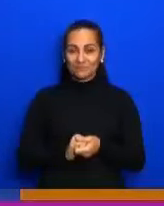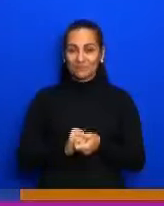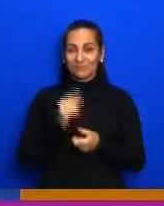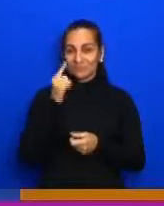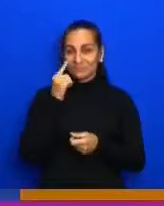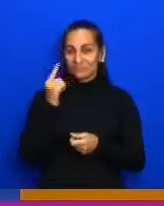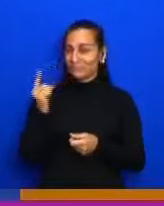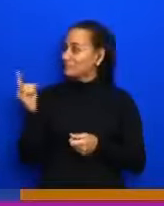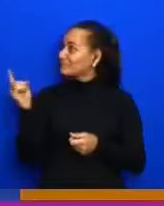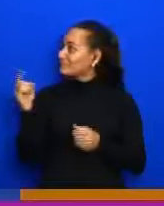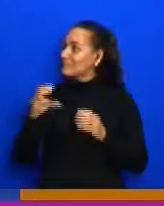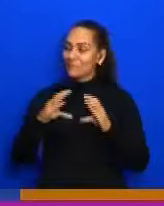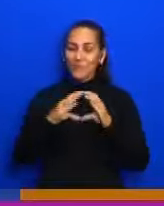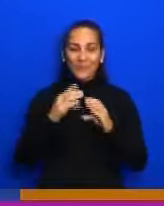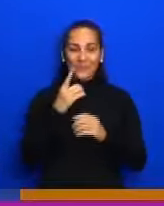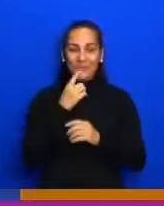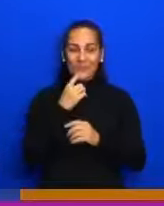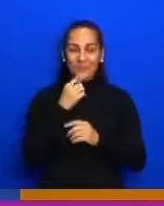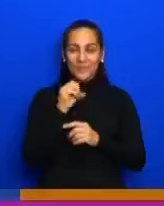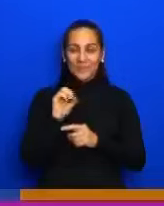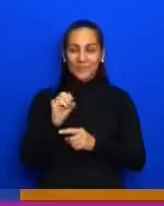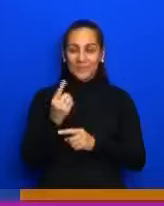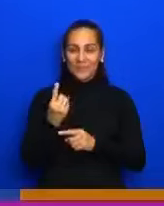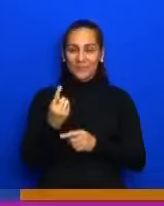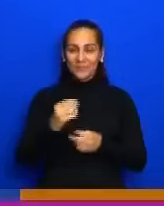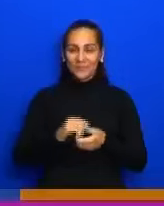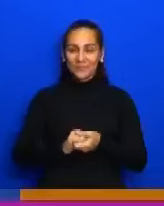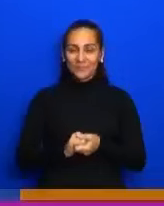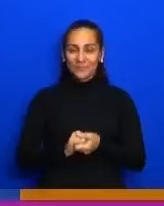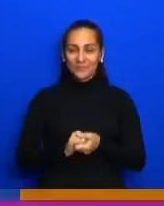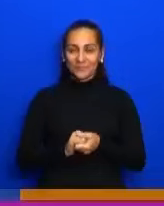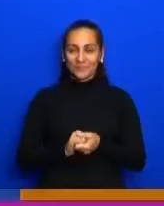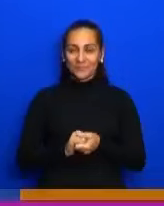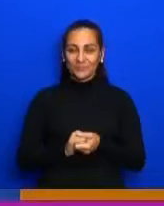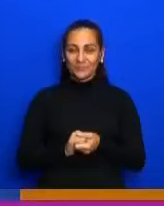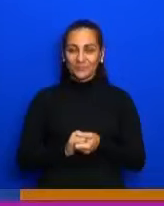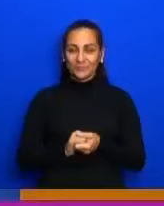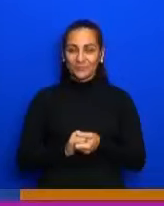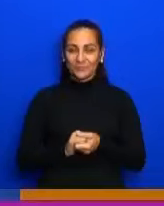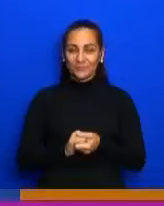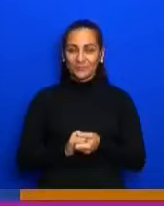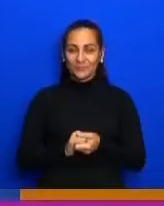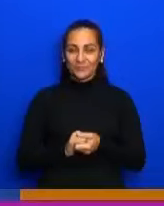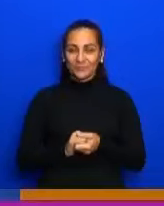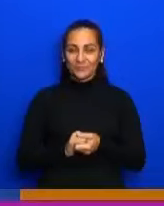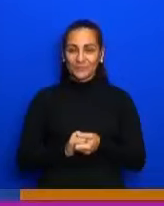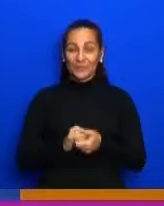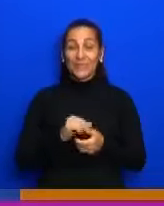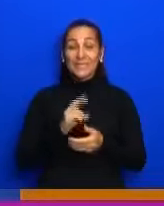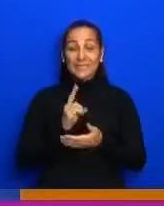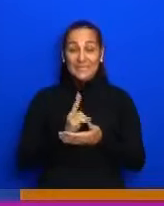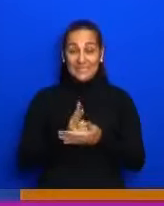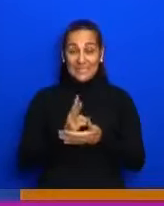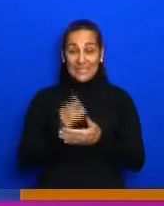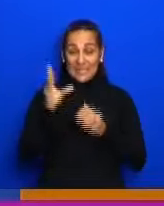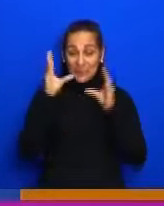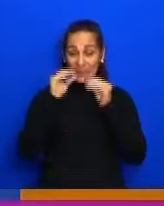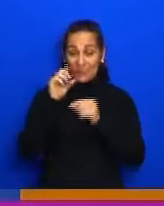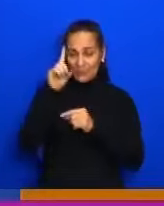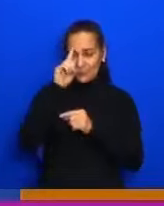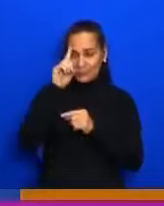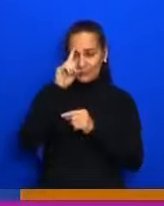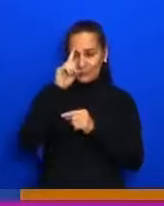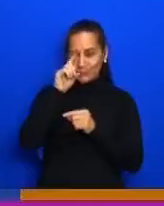Mais uma dezena chegando. Bola vermelha, 01. Vermelha, 01. Todas as noites, milhões